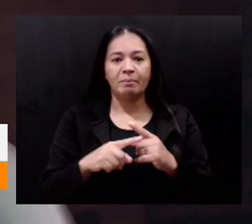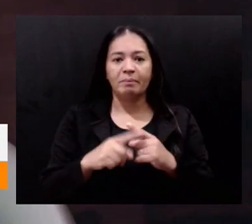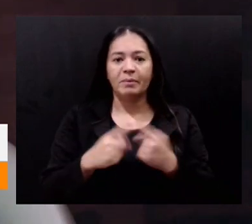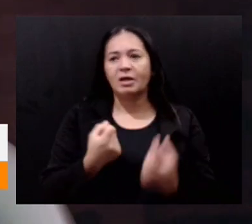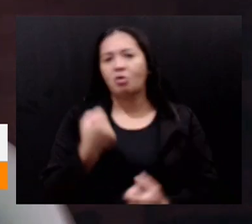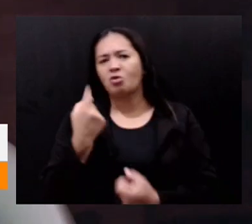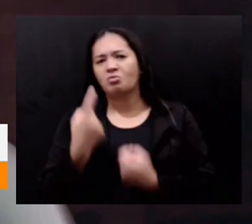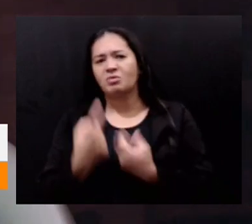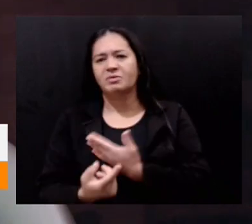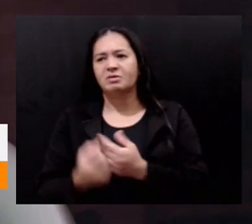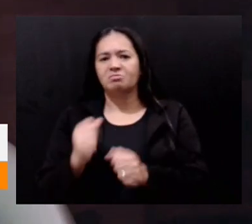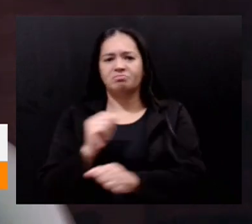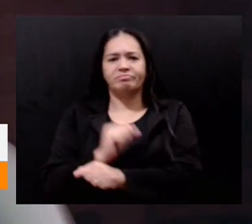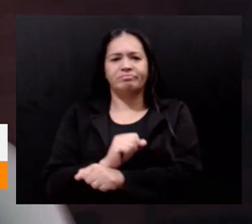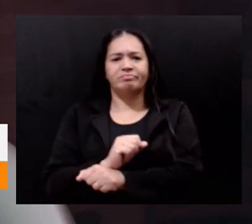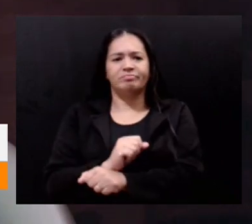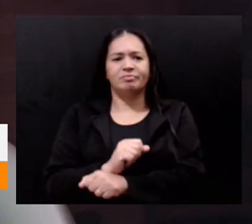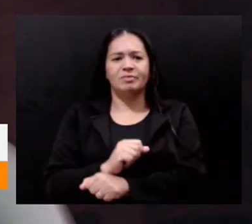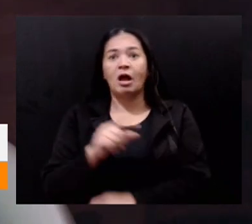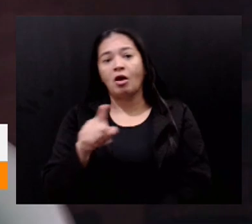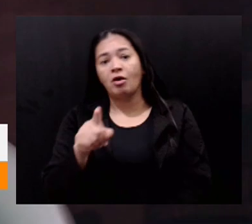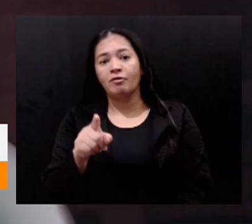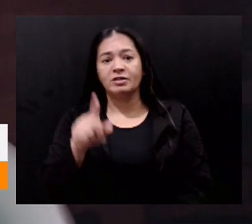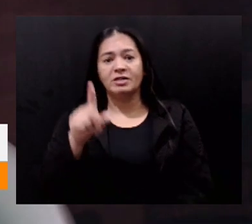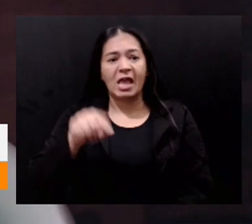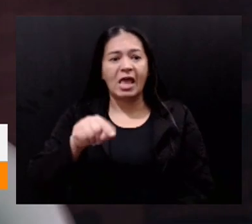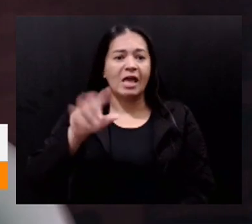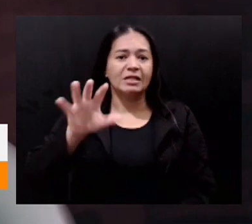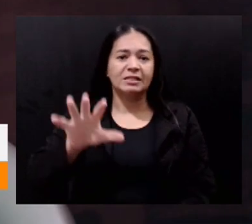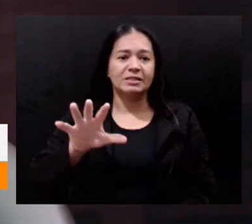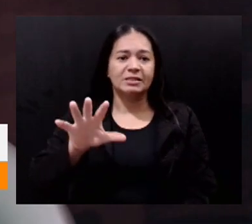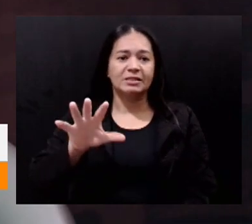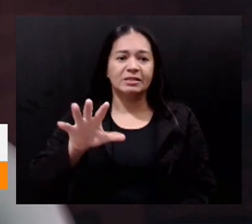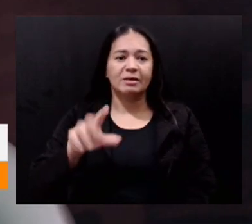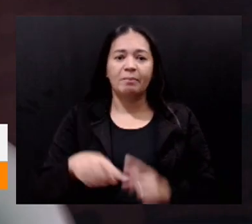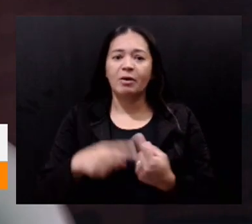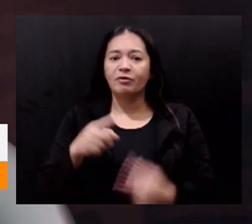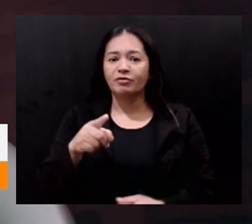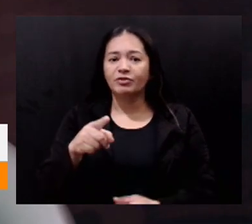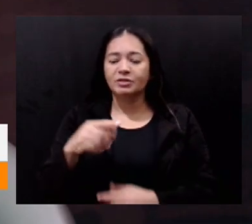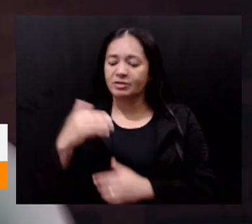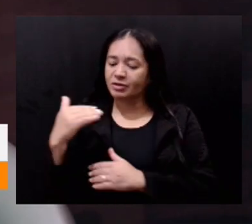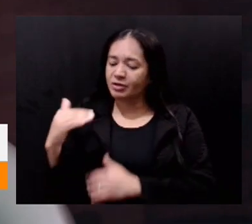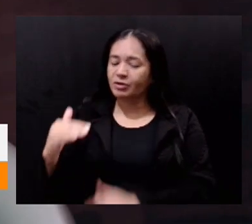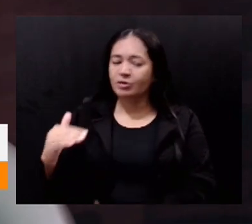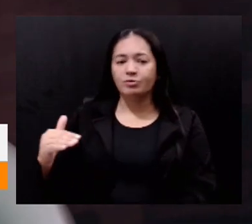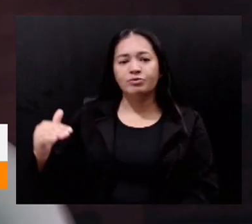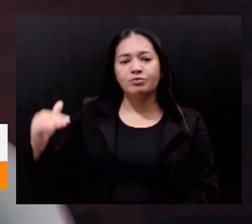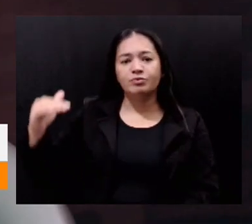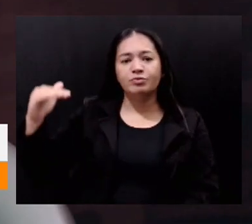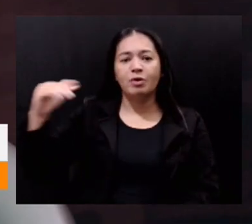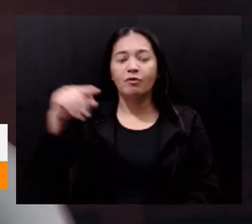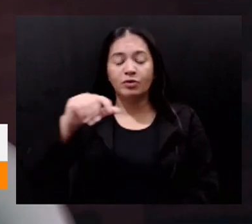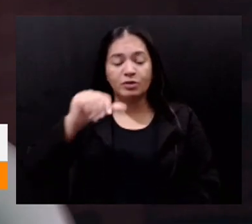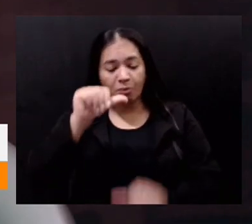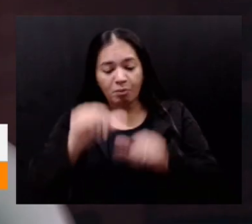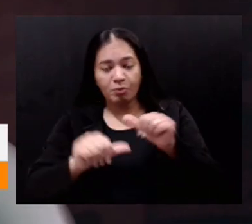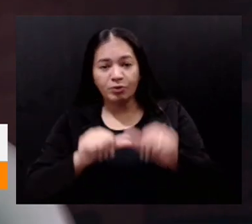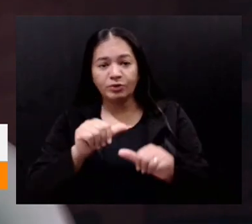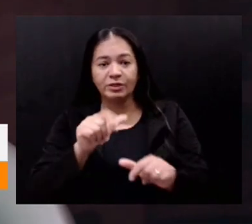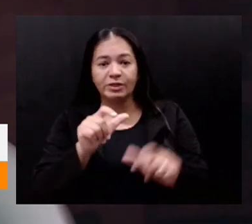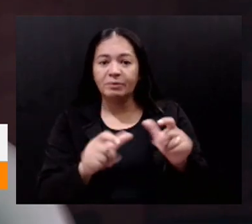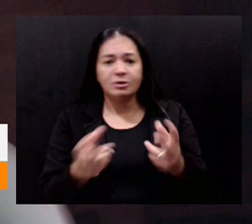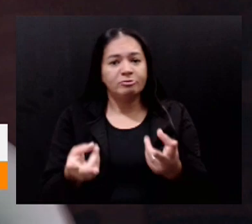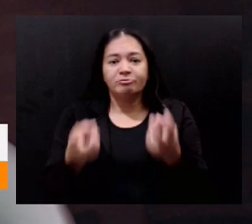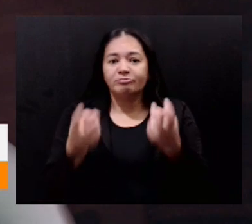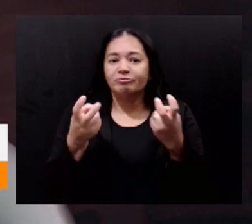você é assim, só que com o seu tempo você cresceu, você mudou, E essa pessoa às vezes não vai enxergar, mas conforme você vai